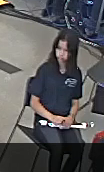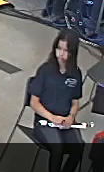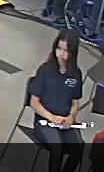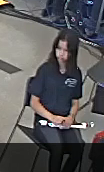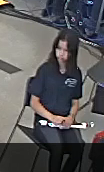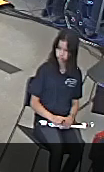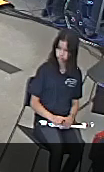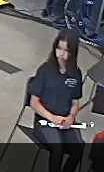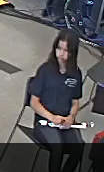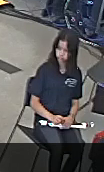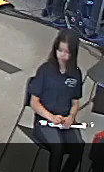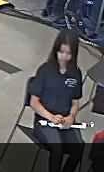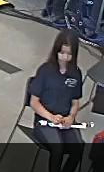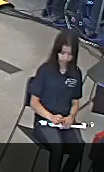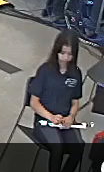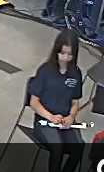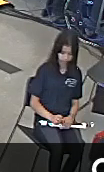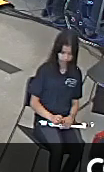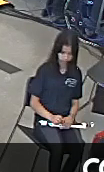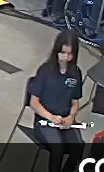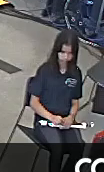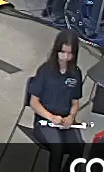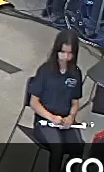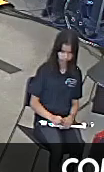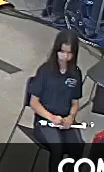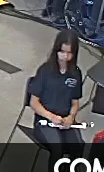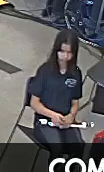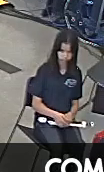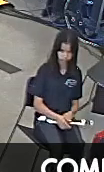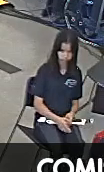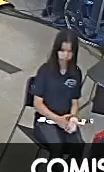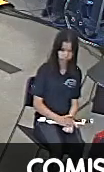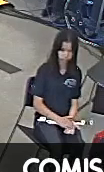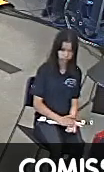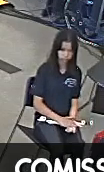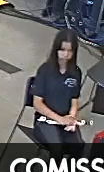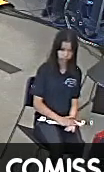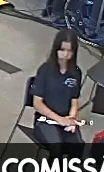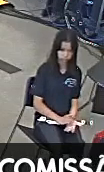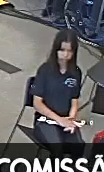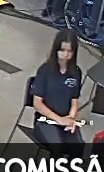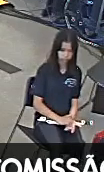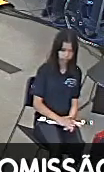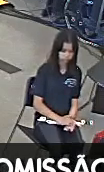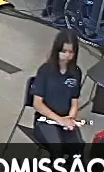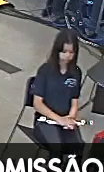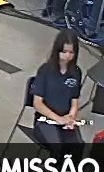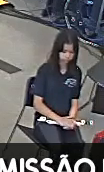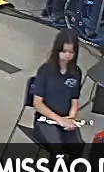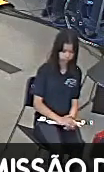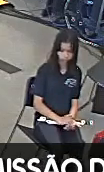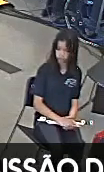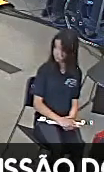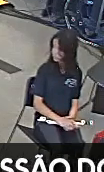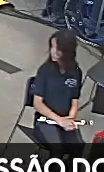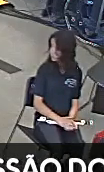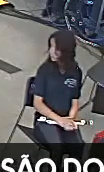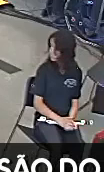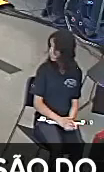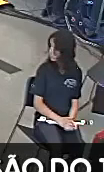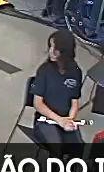alegria aqui nessa tarde. Muito obrigado. Thank you. Obrigado, Padre Zenaldo. Vou passar a palavra agora